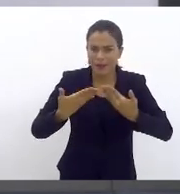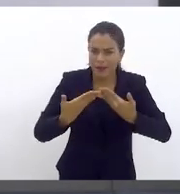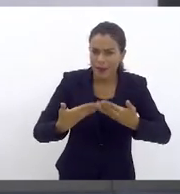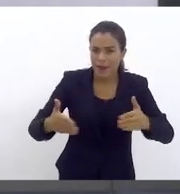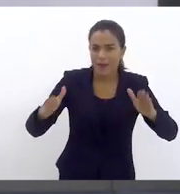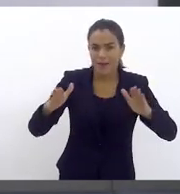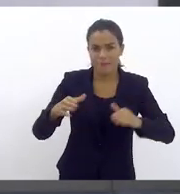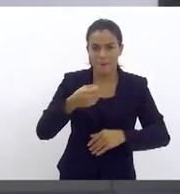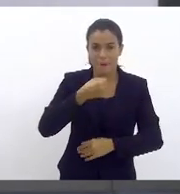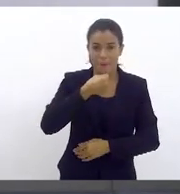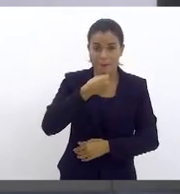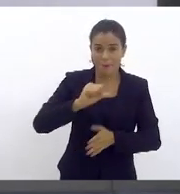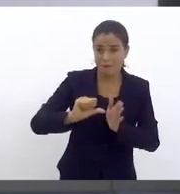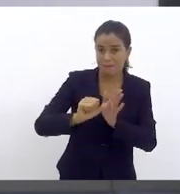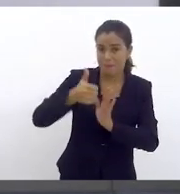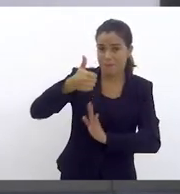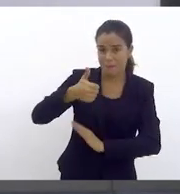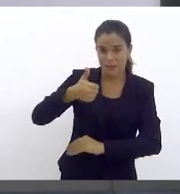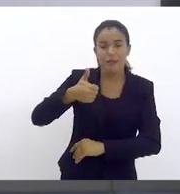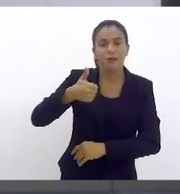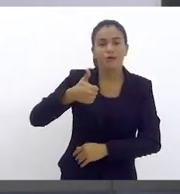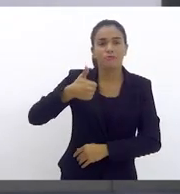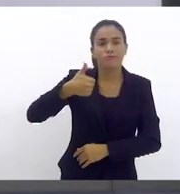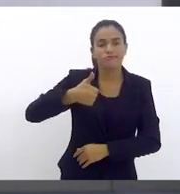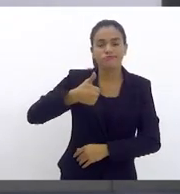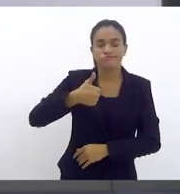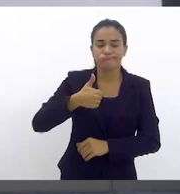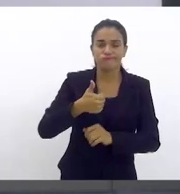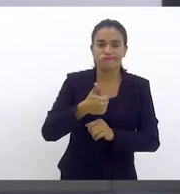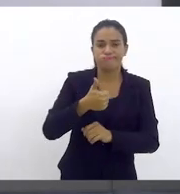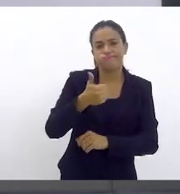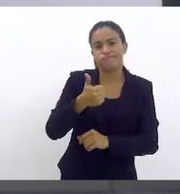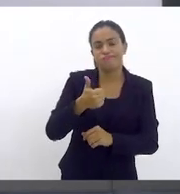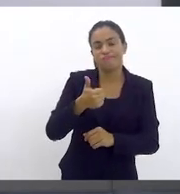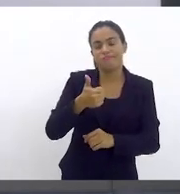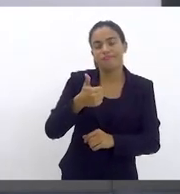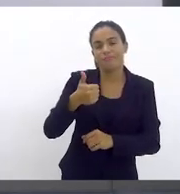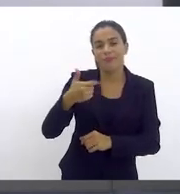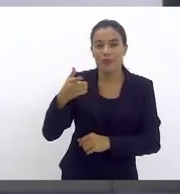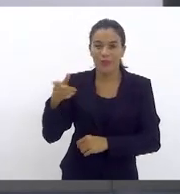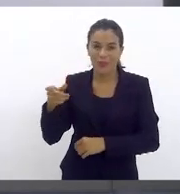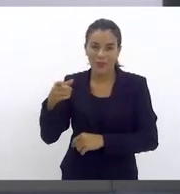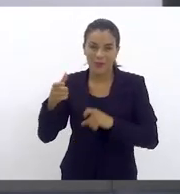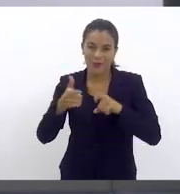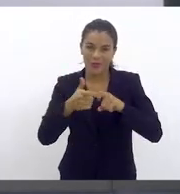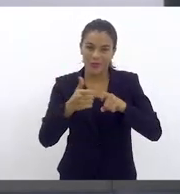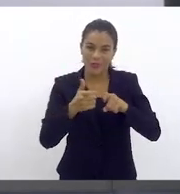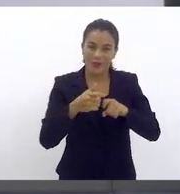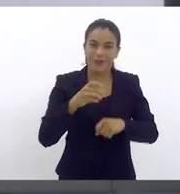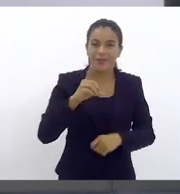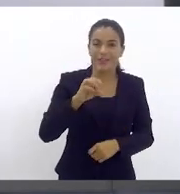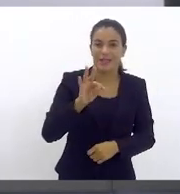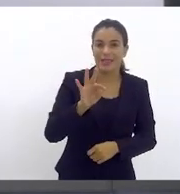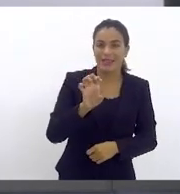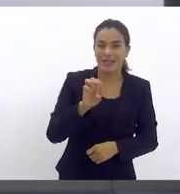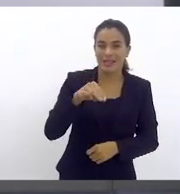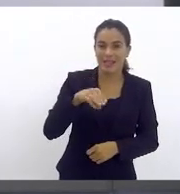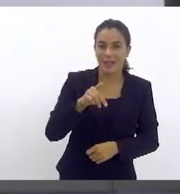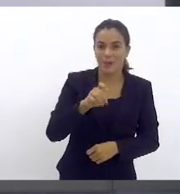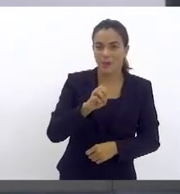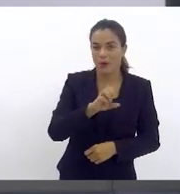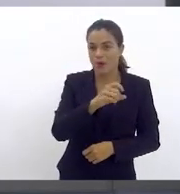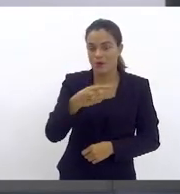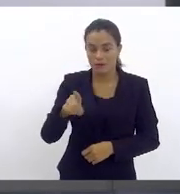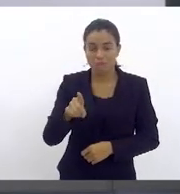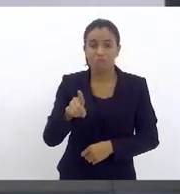a palavra em primeiro lugar né Para que finalmente nosso Doutor temporal possa fazer a sua exposição aos